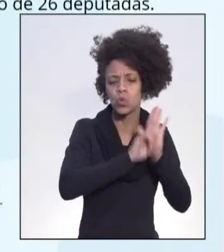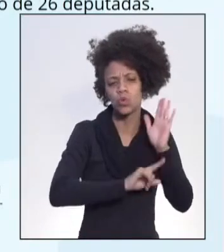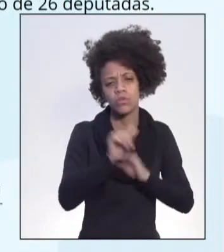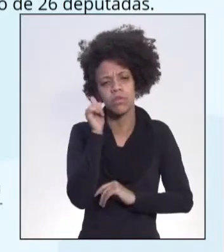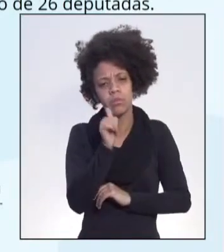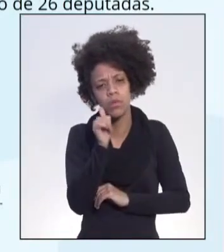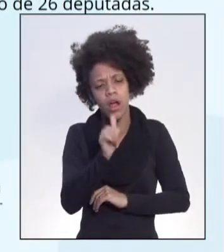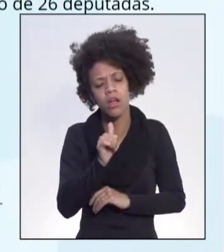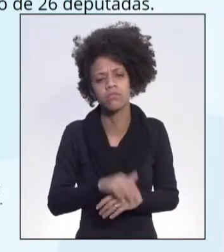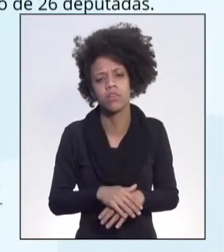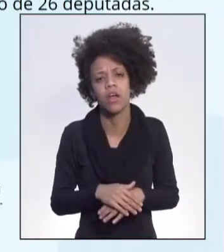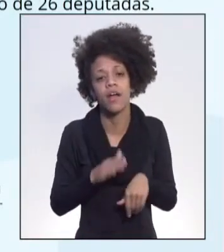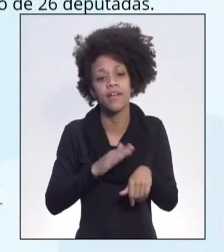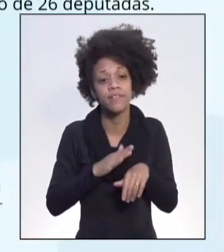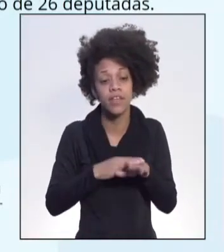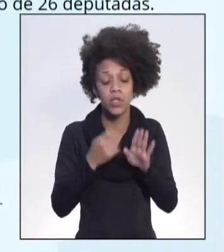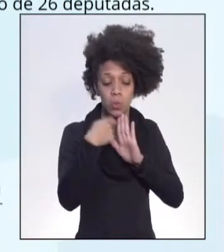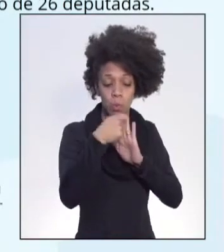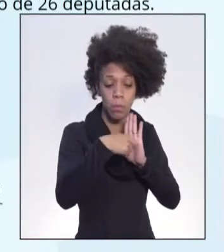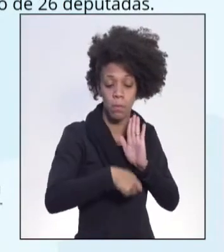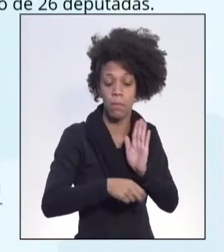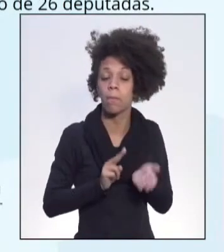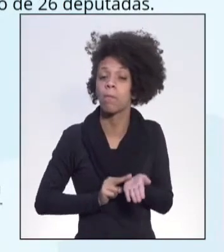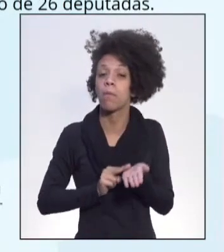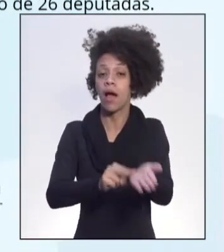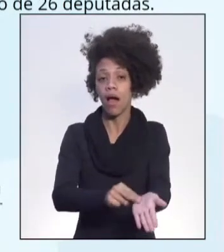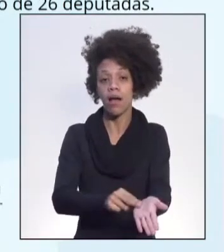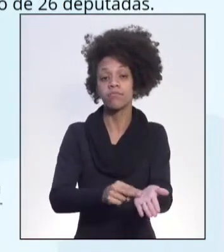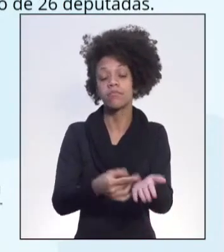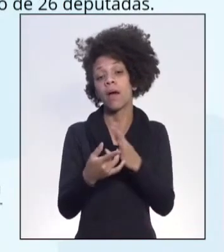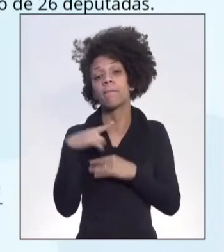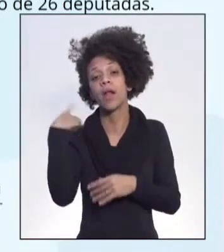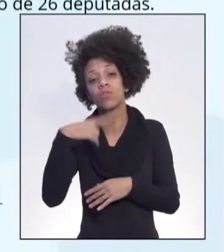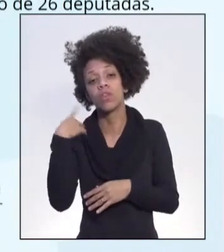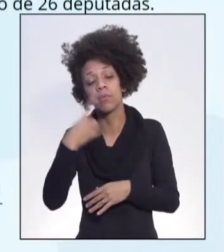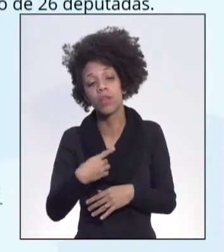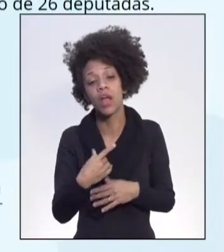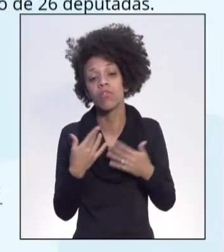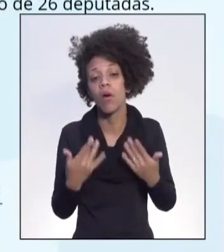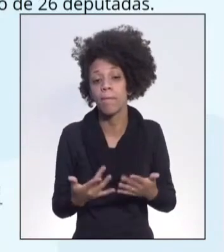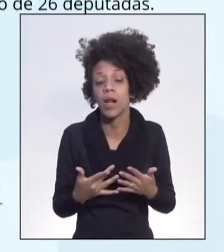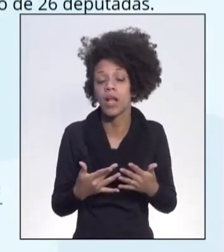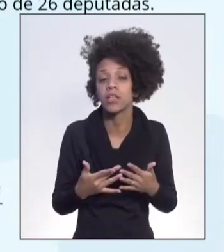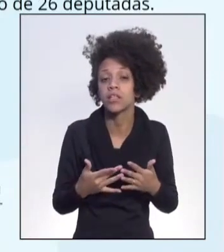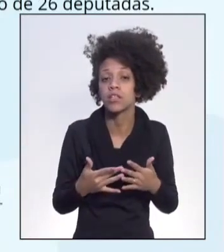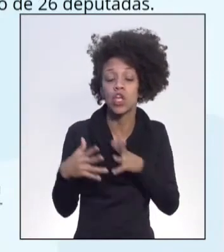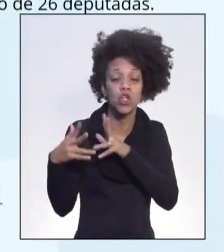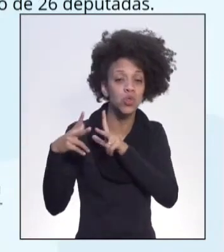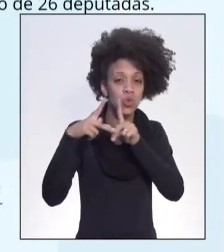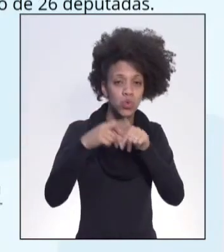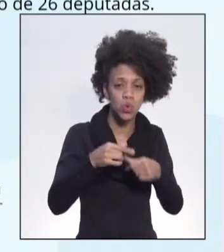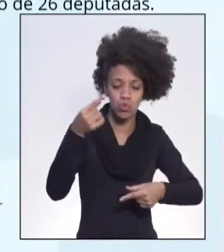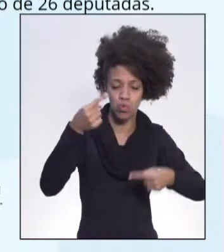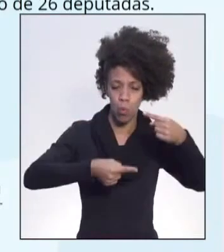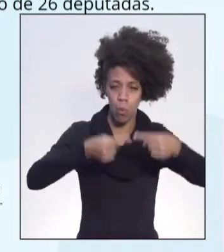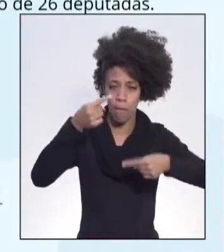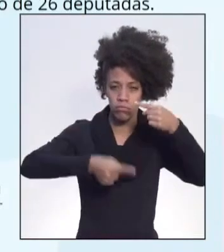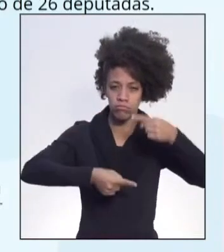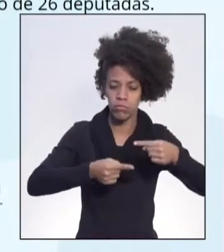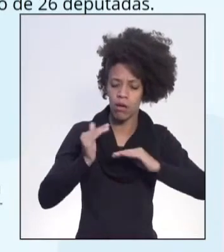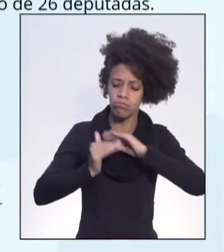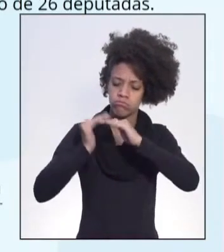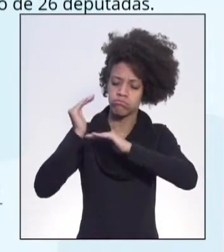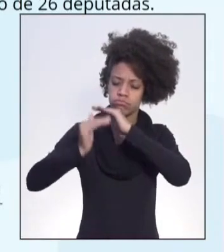mulheres, fizeram uma carta para os deputados, né, para aqueles parlamentares que estavam